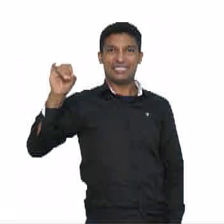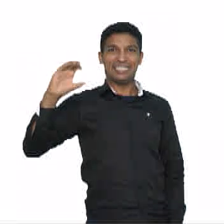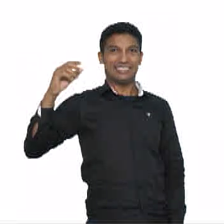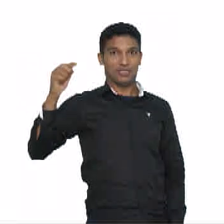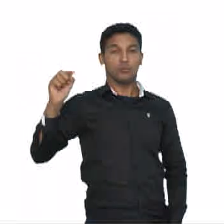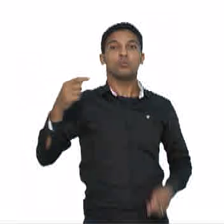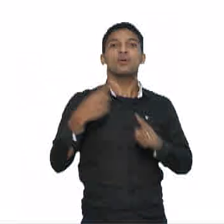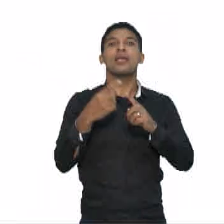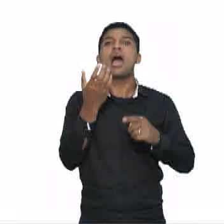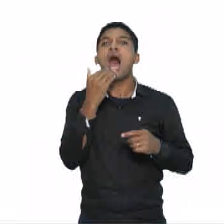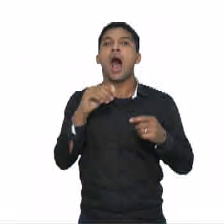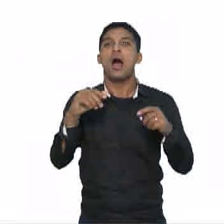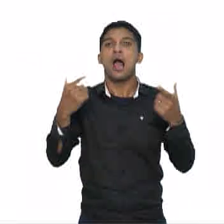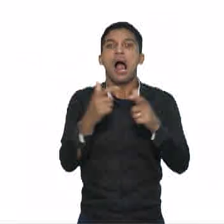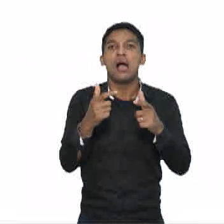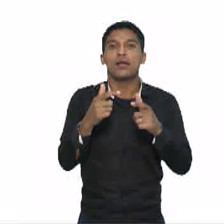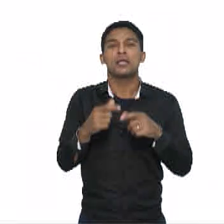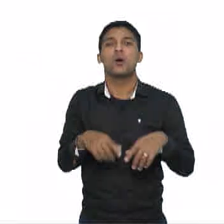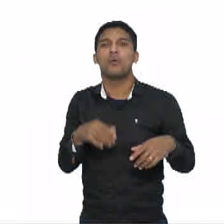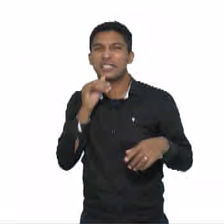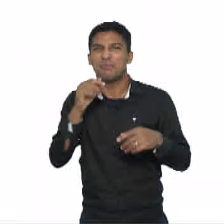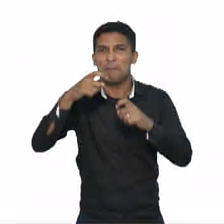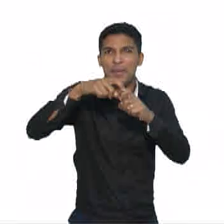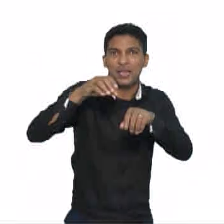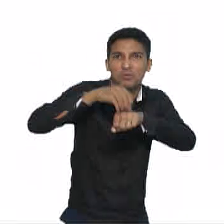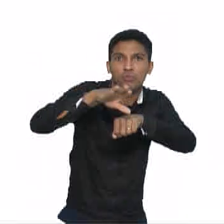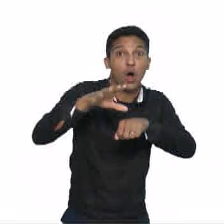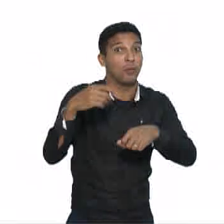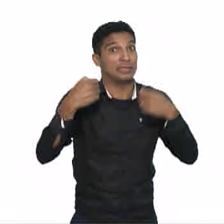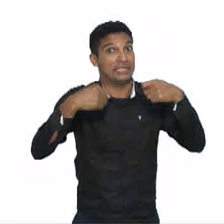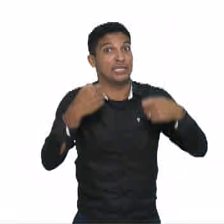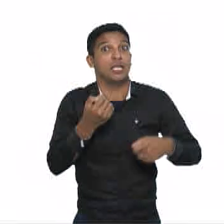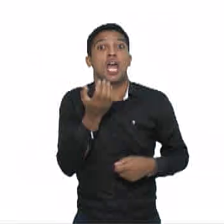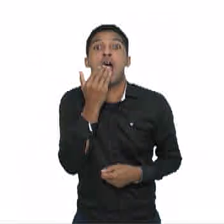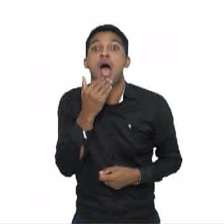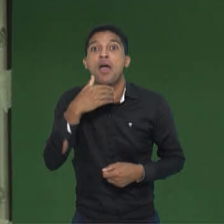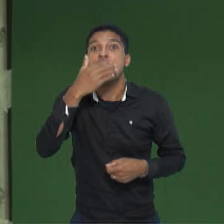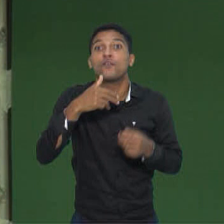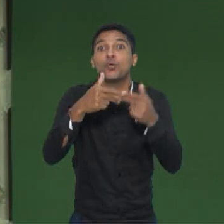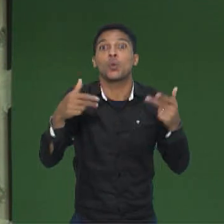o Neolítico é o momento, o início da